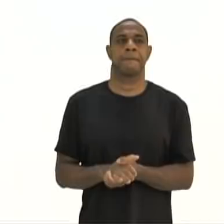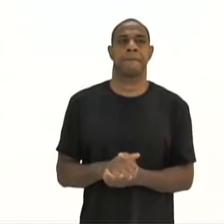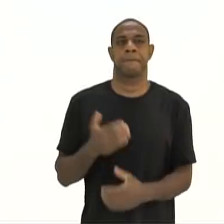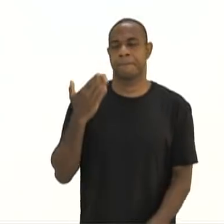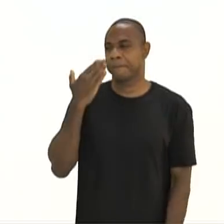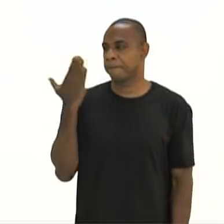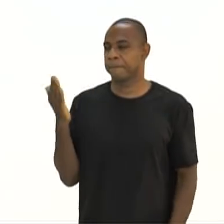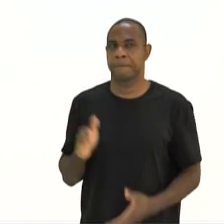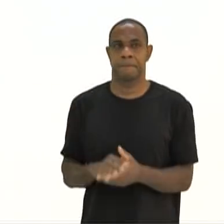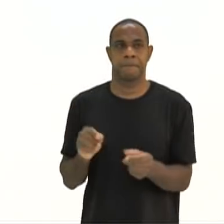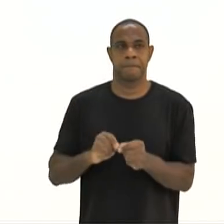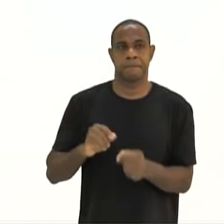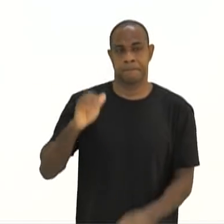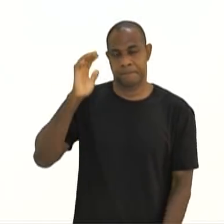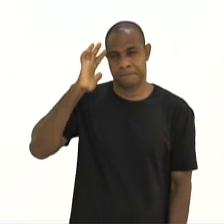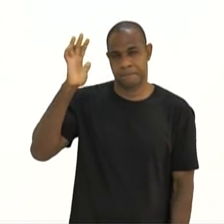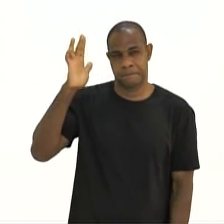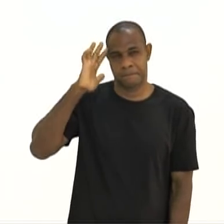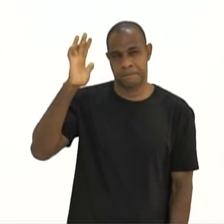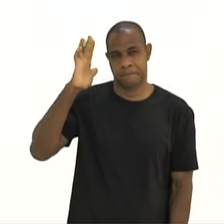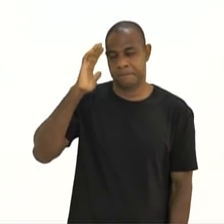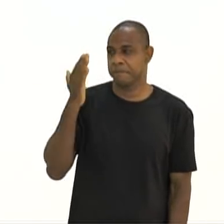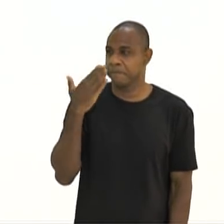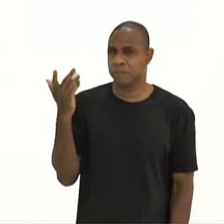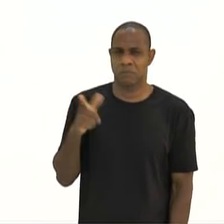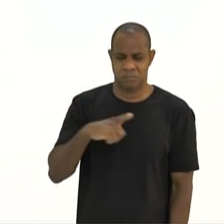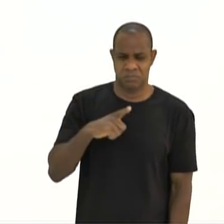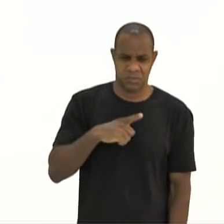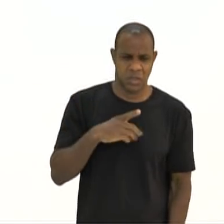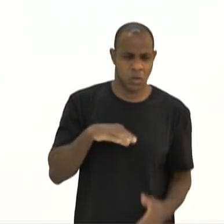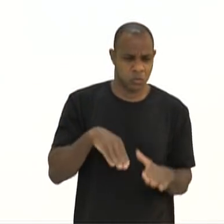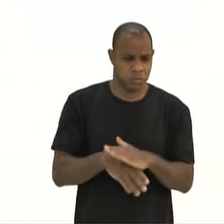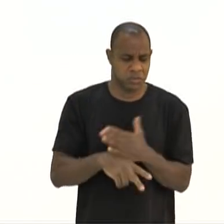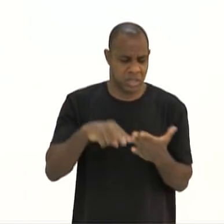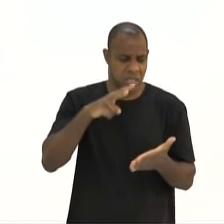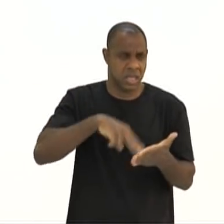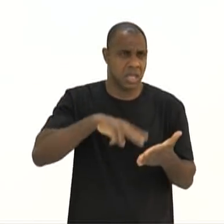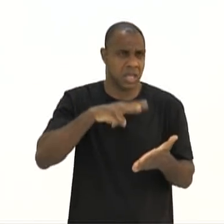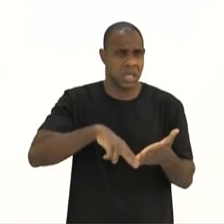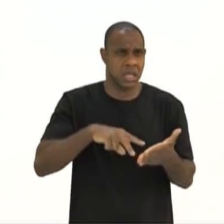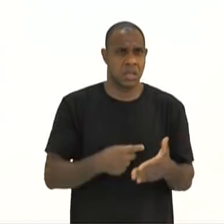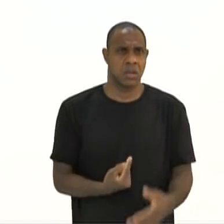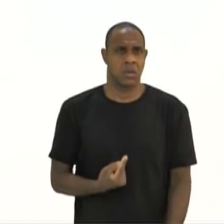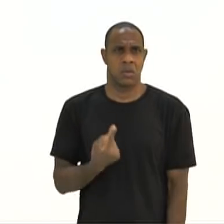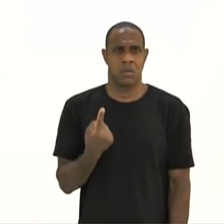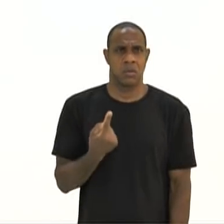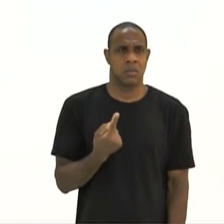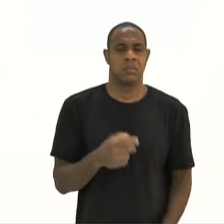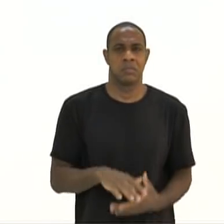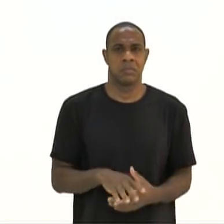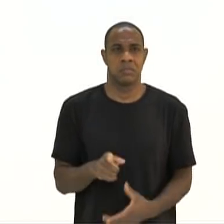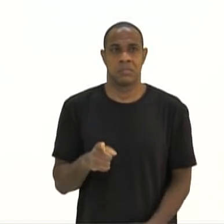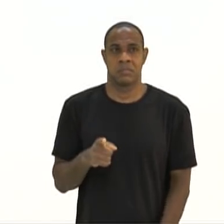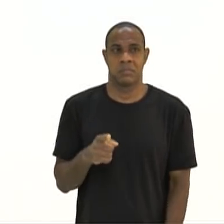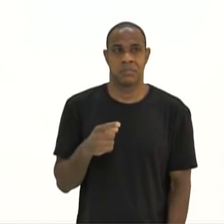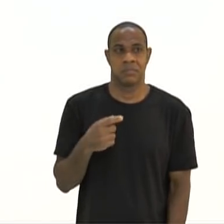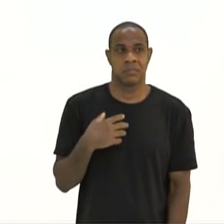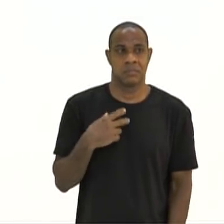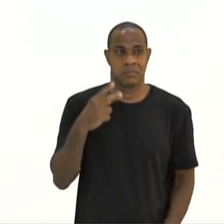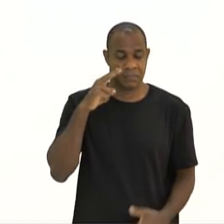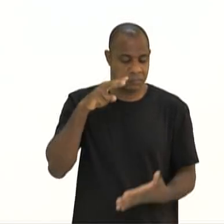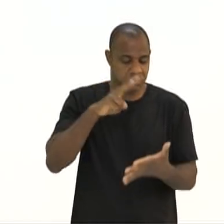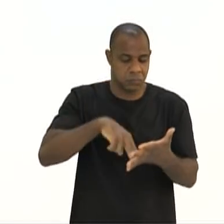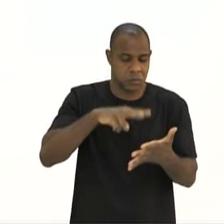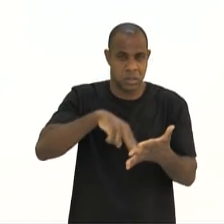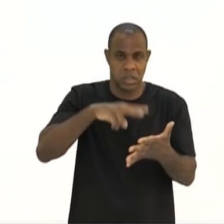fazer aqui uma reflexão, Você tem o hábito de ler somente um filme, você tem o hábito de ler